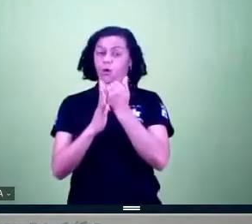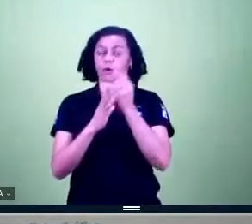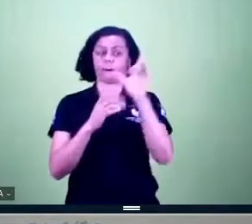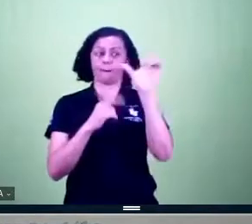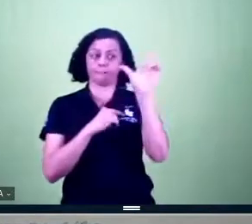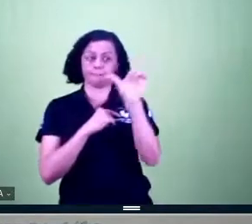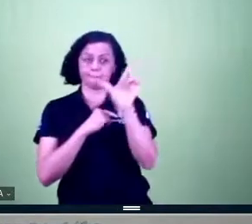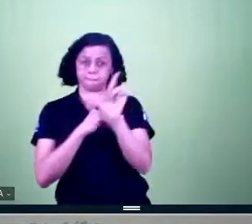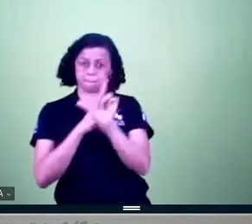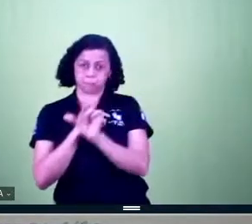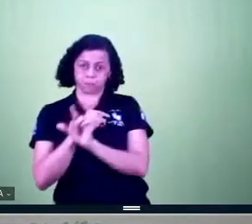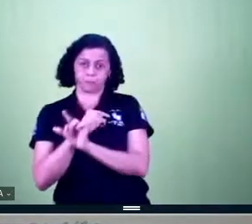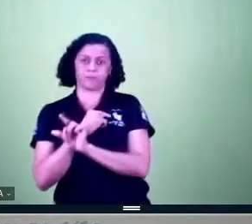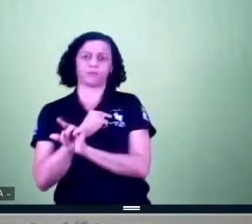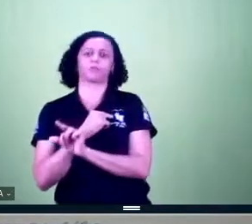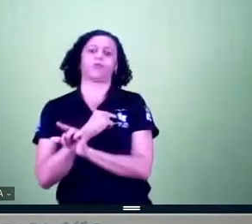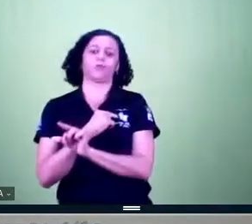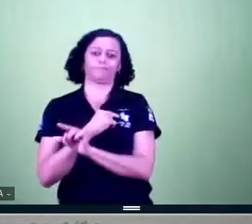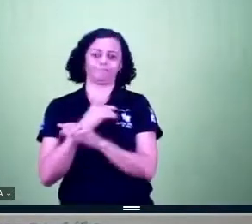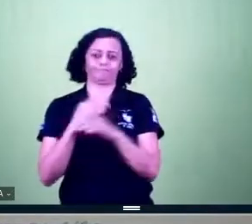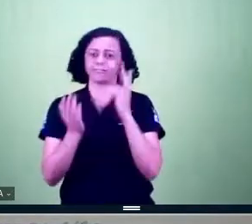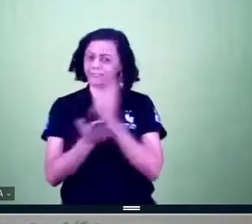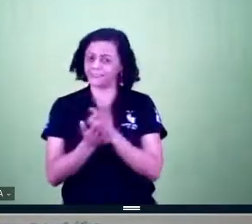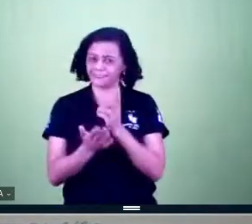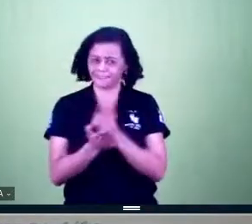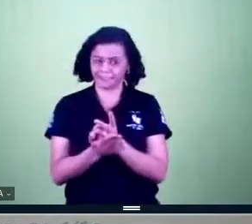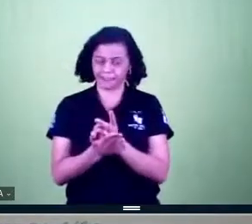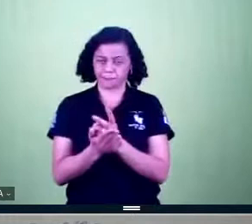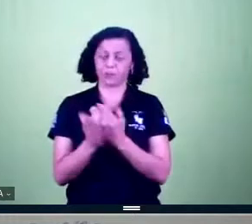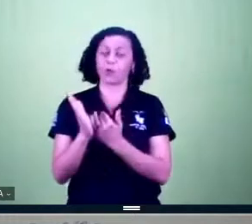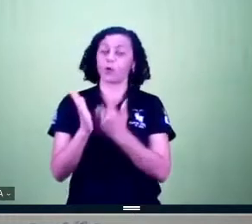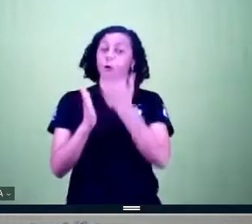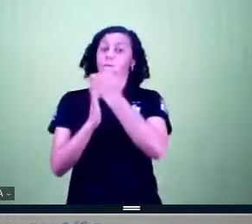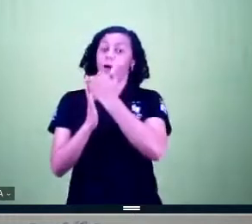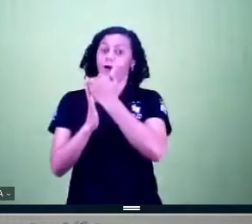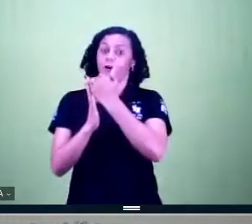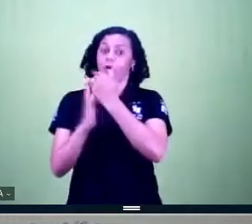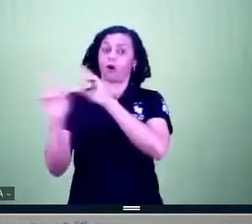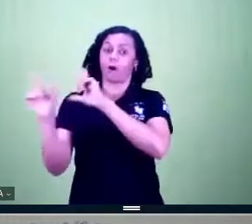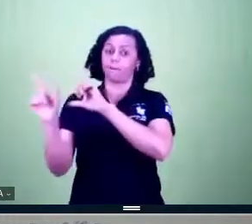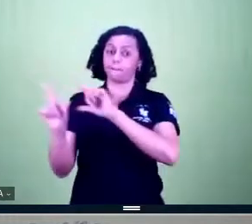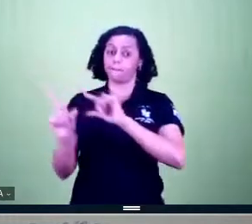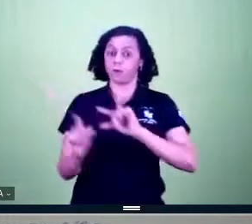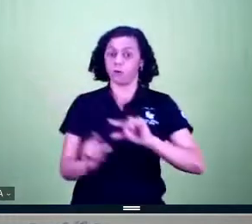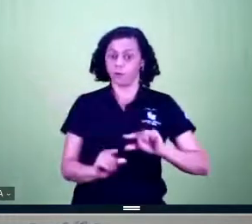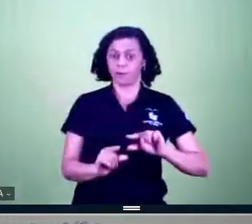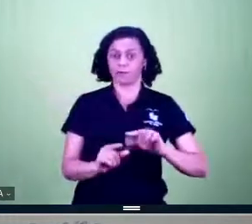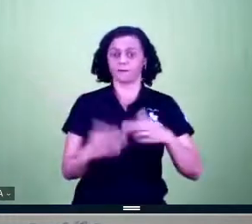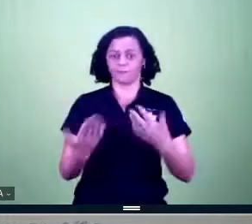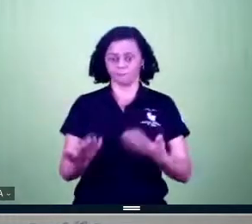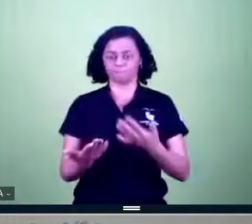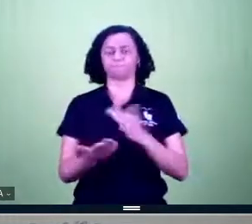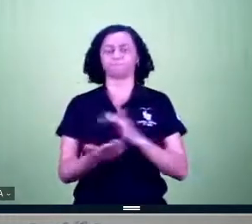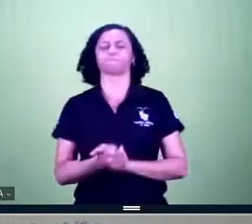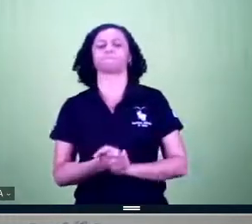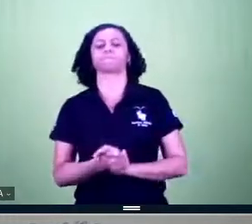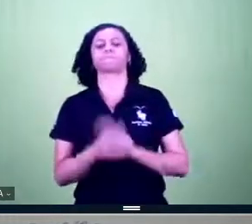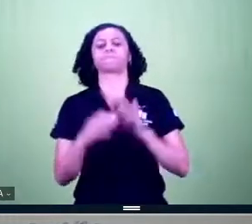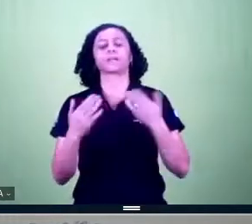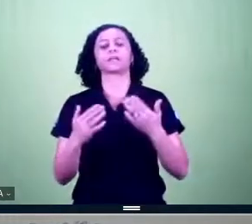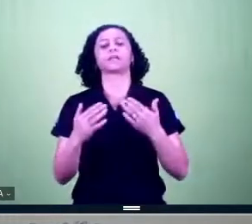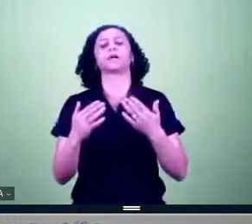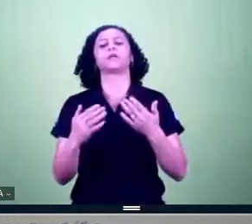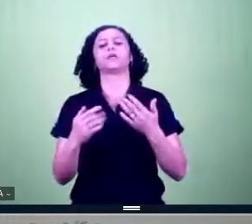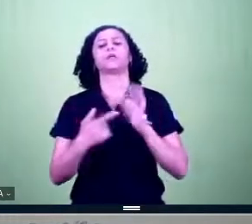maior potencial para o menor potencial. Do maior potencial para o menor potencial. Então, eu defino